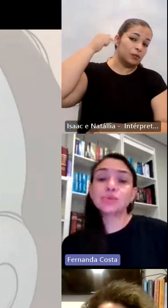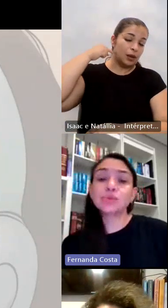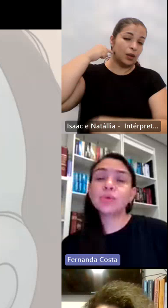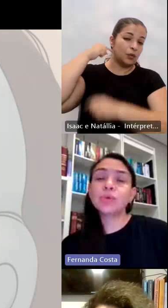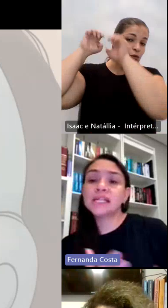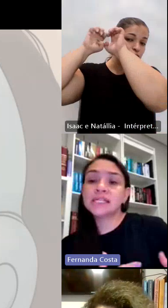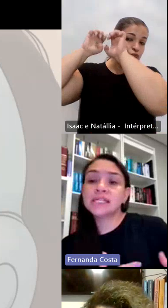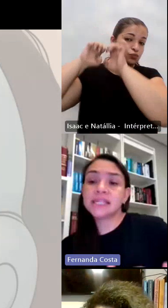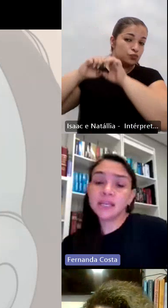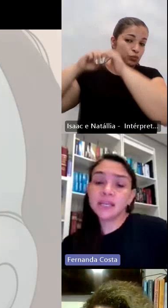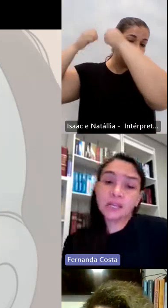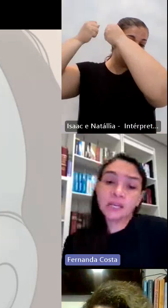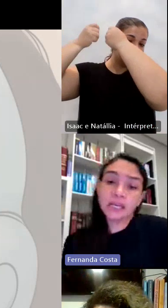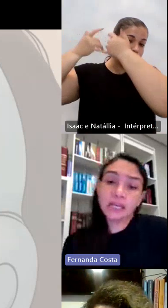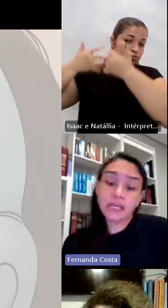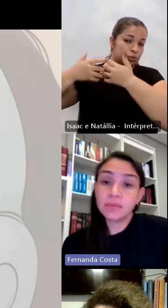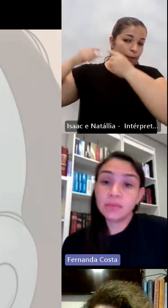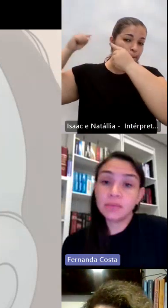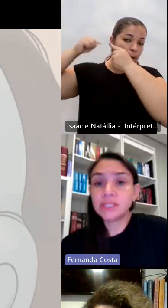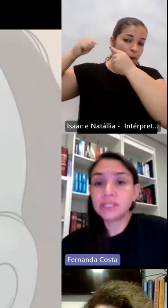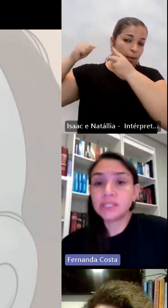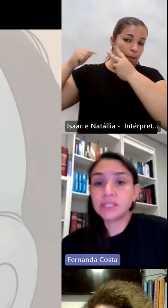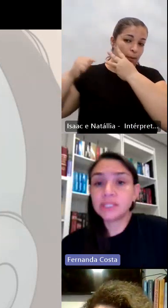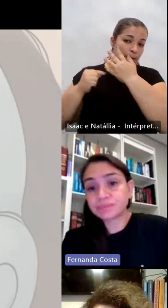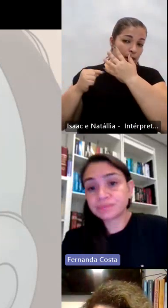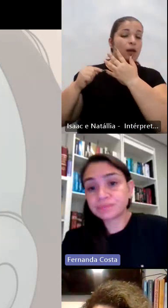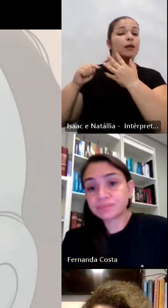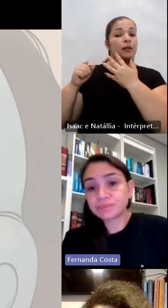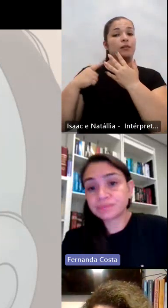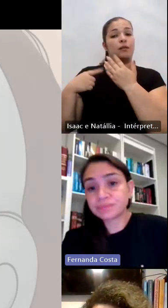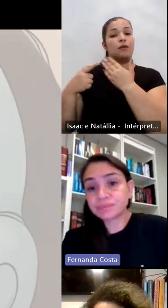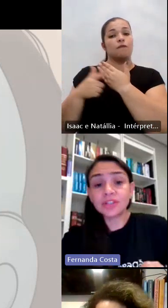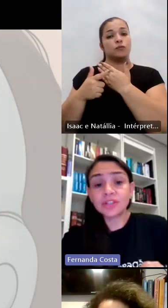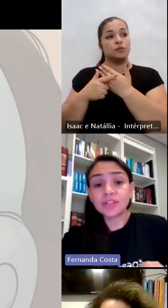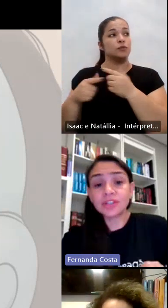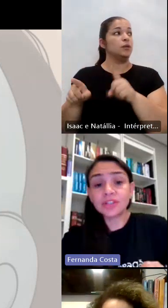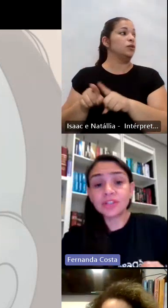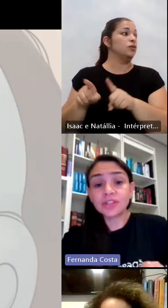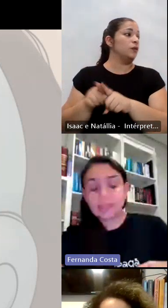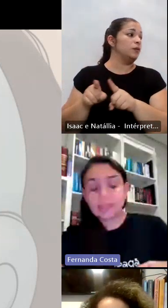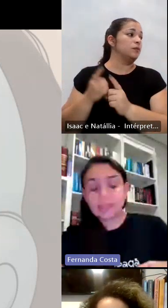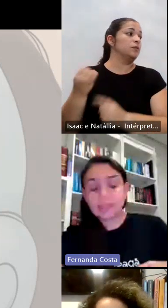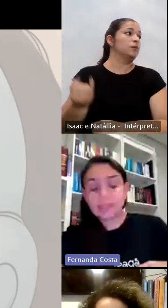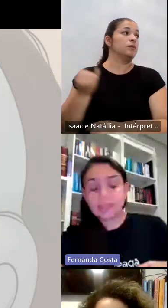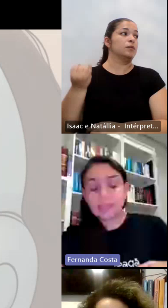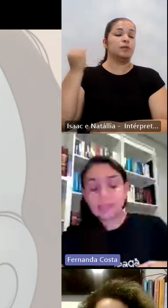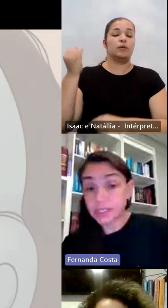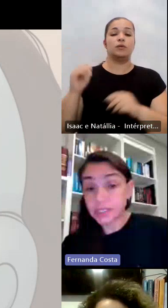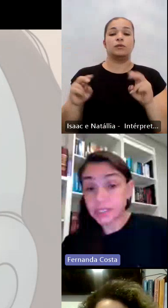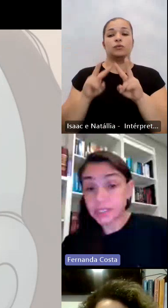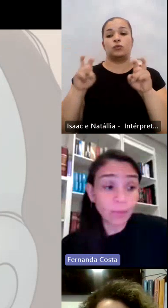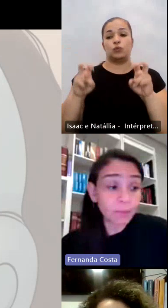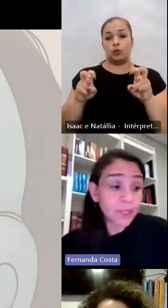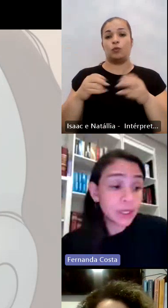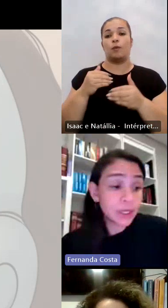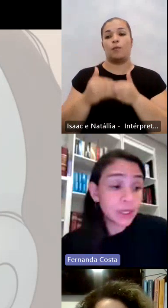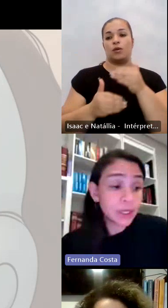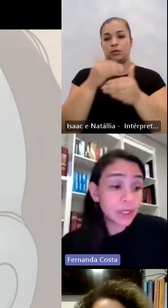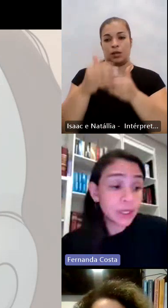essas estruturas elas têm uma importância relativa dentro do processo de